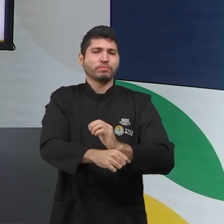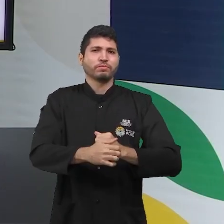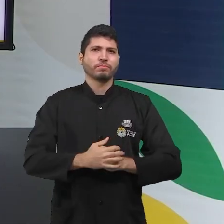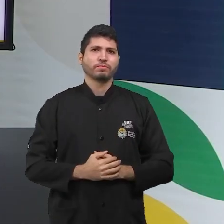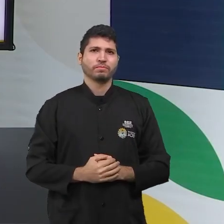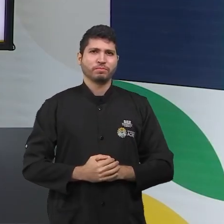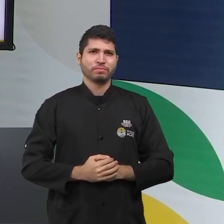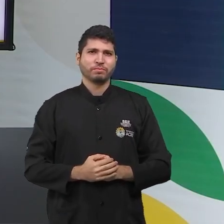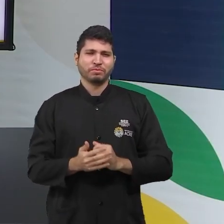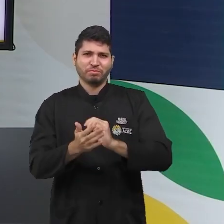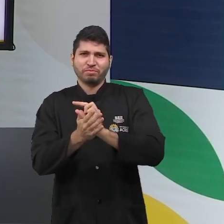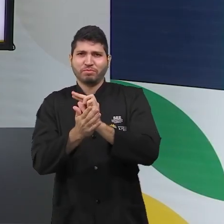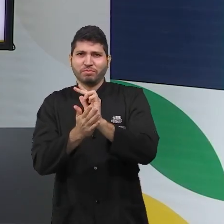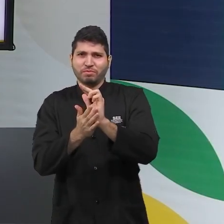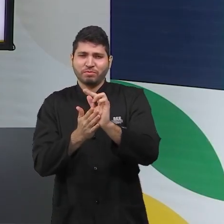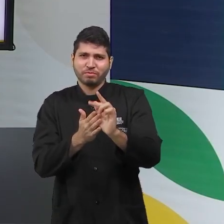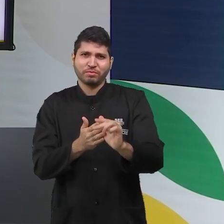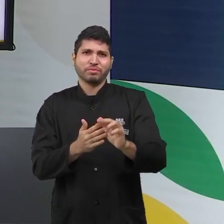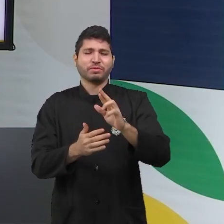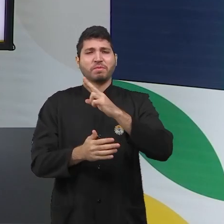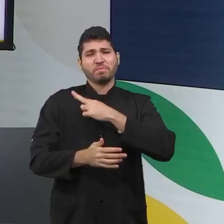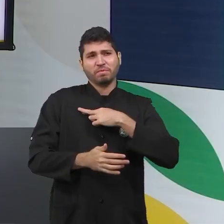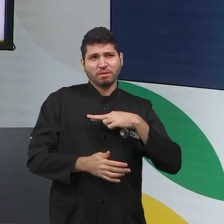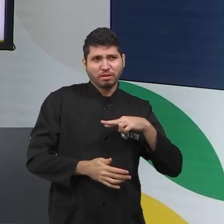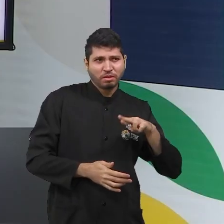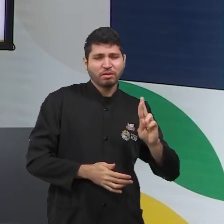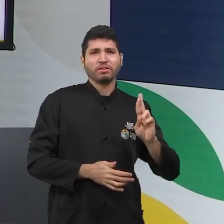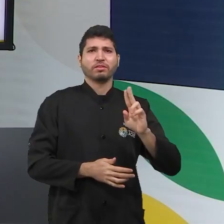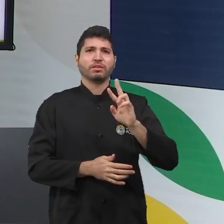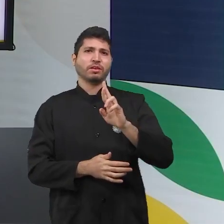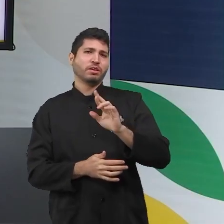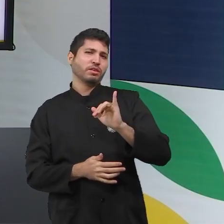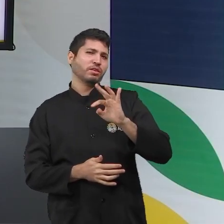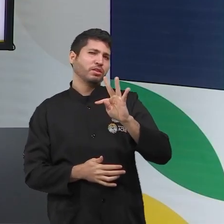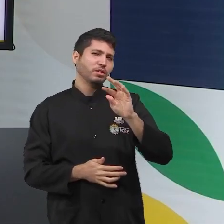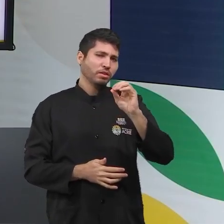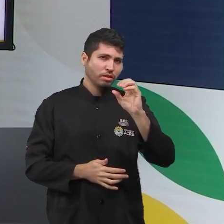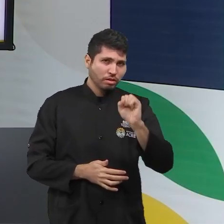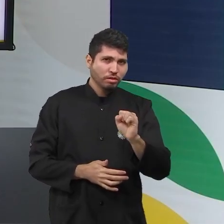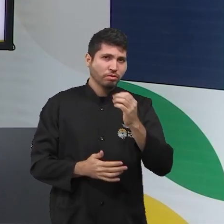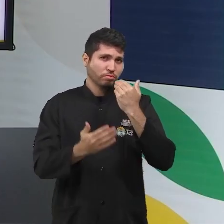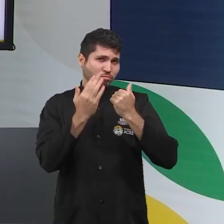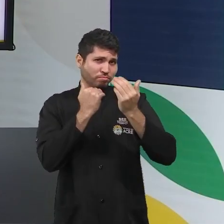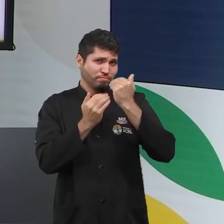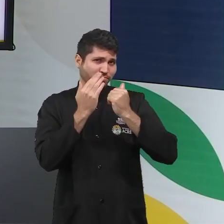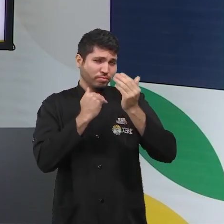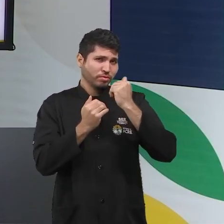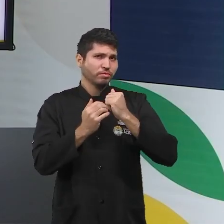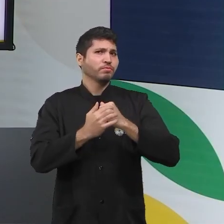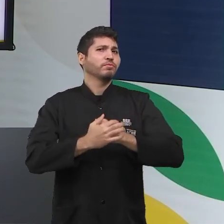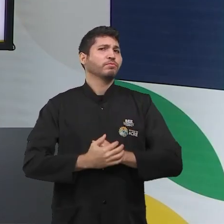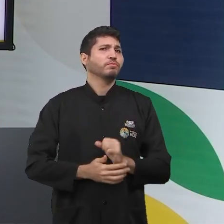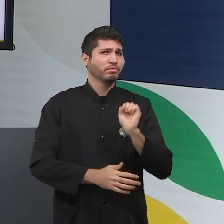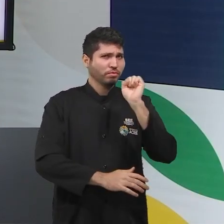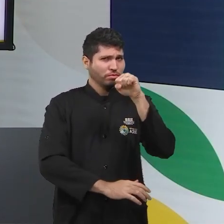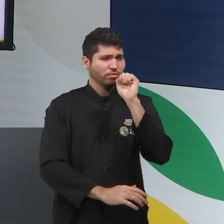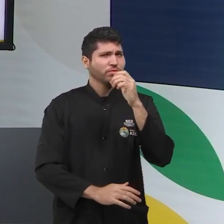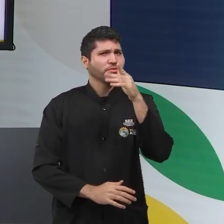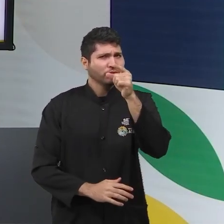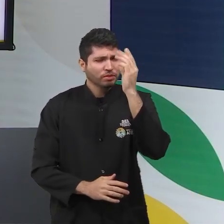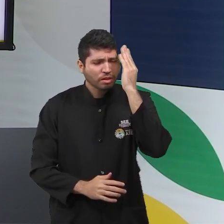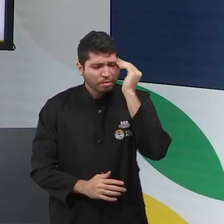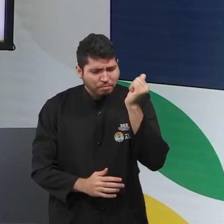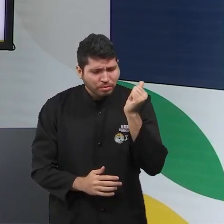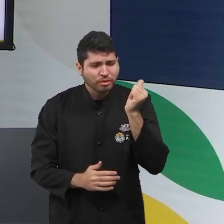diversos rituais religiosos, aspectos da culinária. Culinária! Você sabia que os astecas